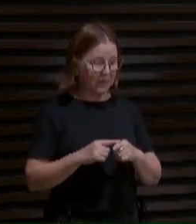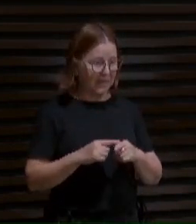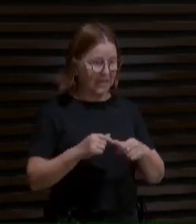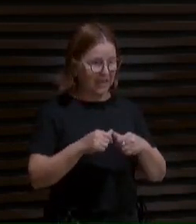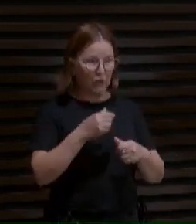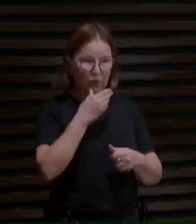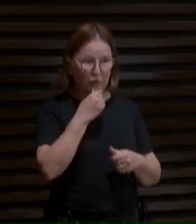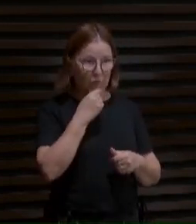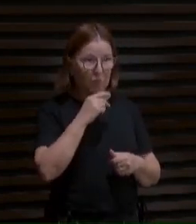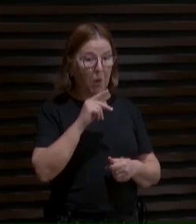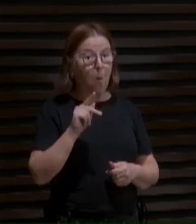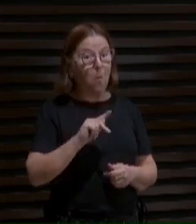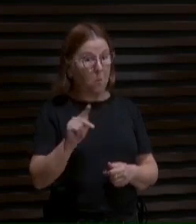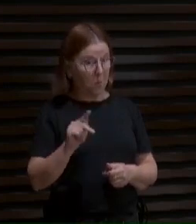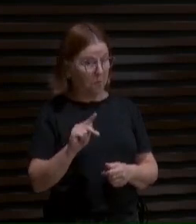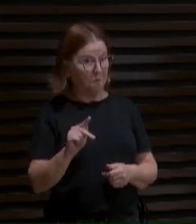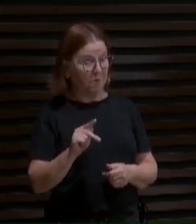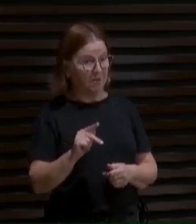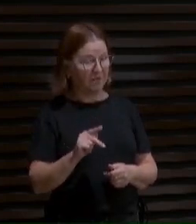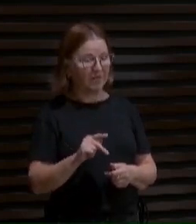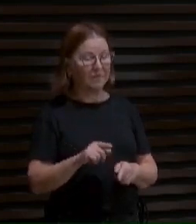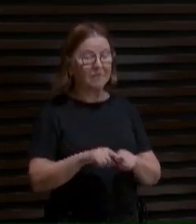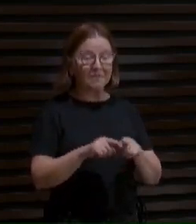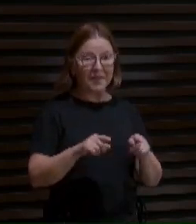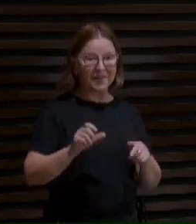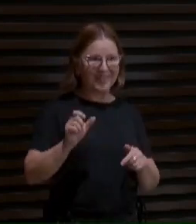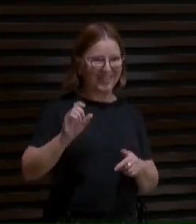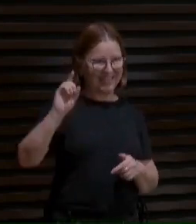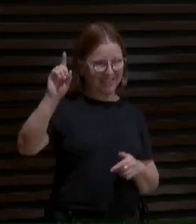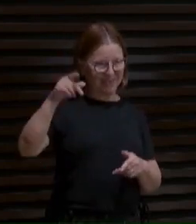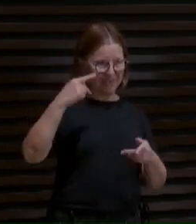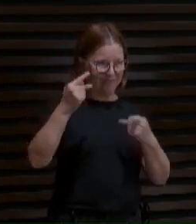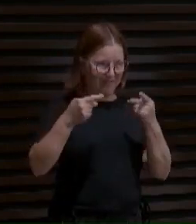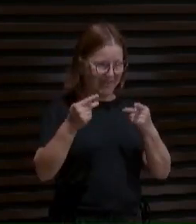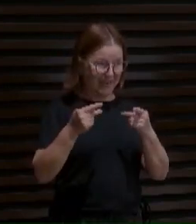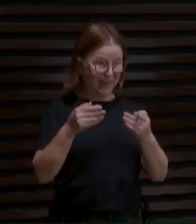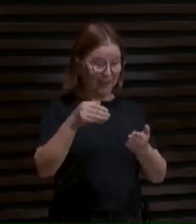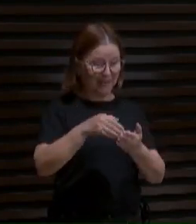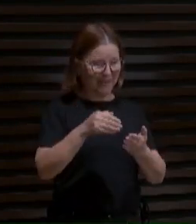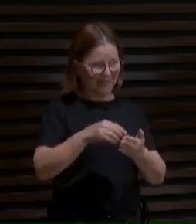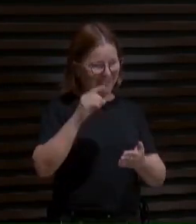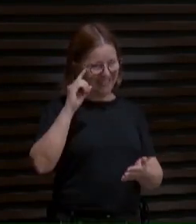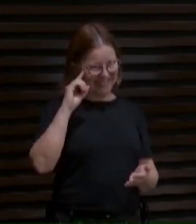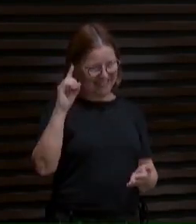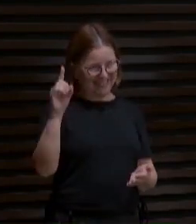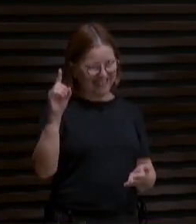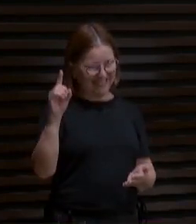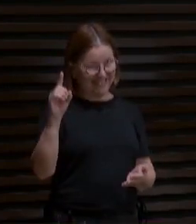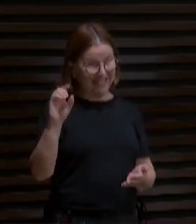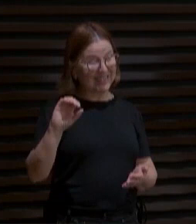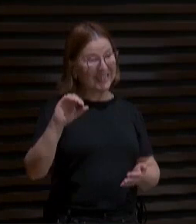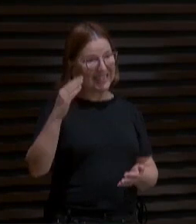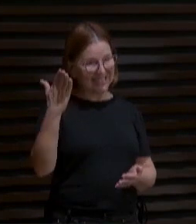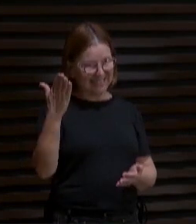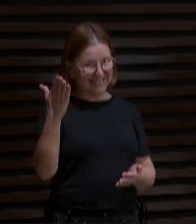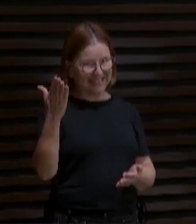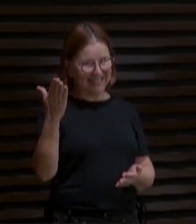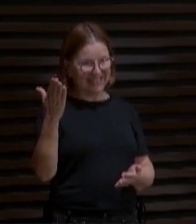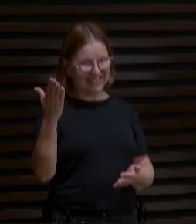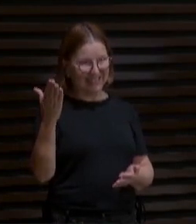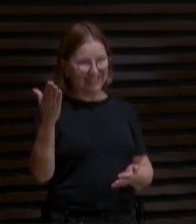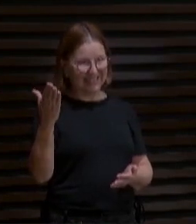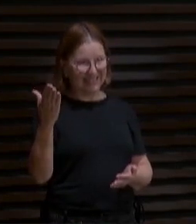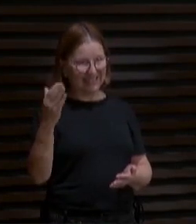cultura excepcional, mas a palavra de Deus está dizendo que nos últimos dias acontecerá que